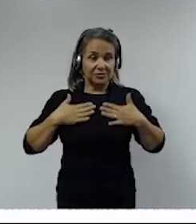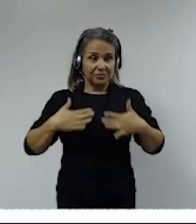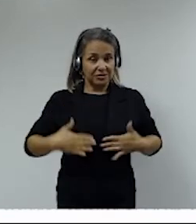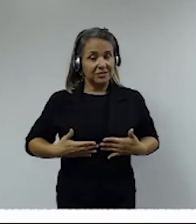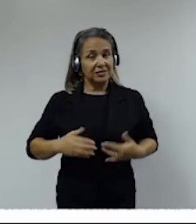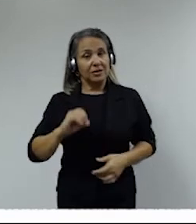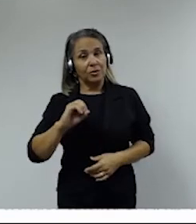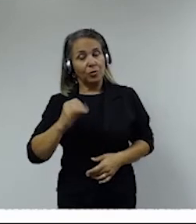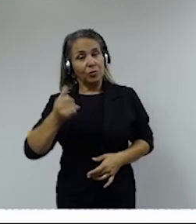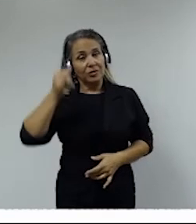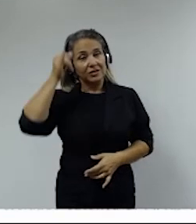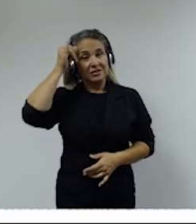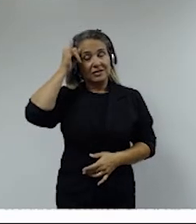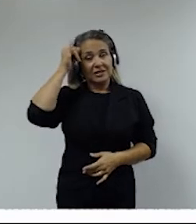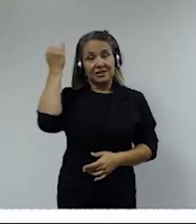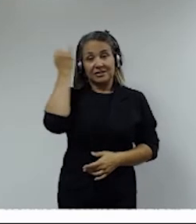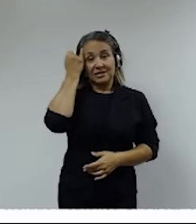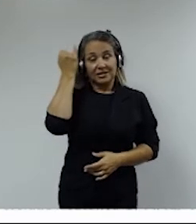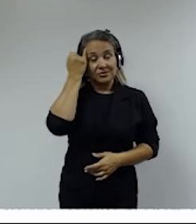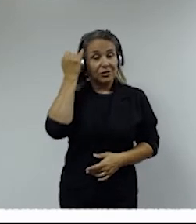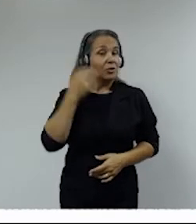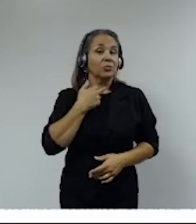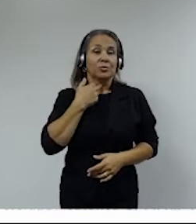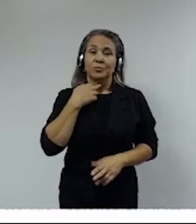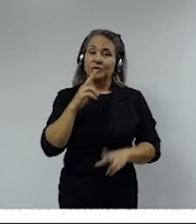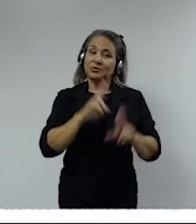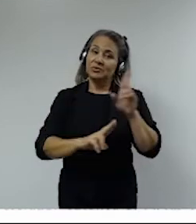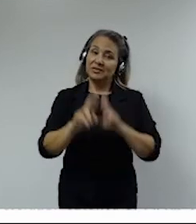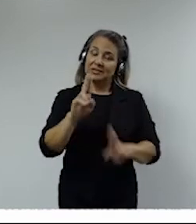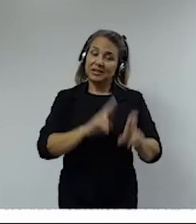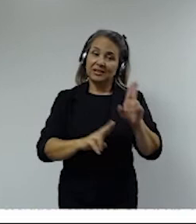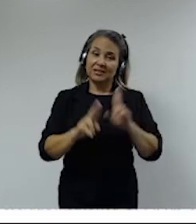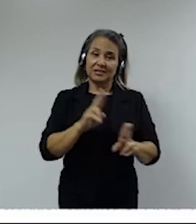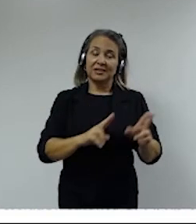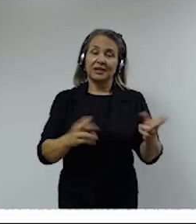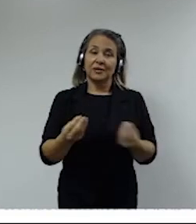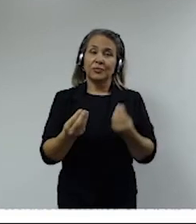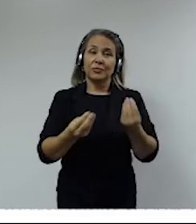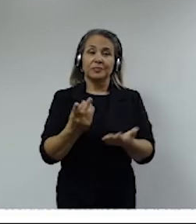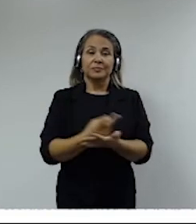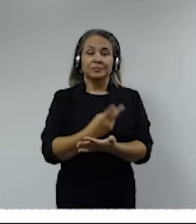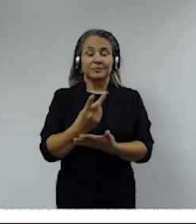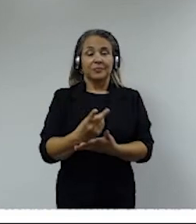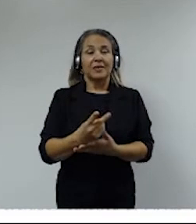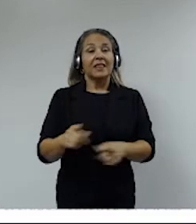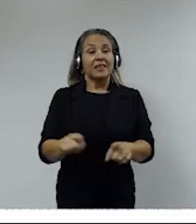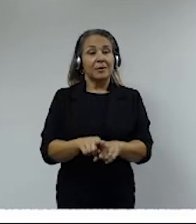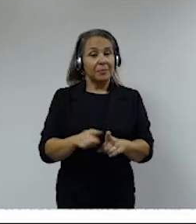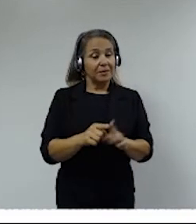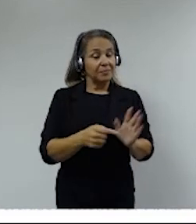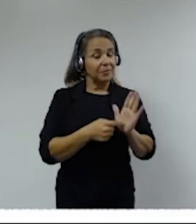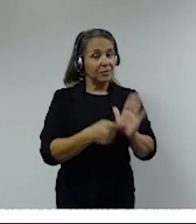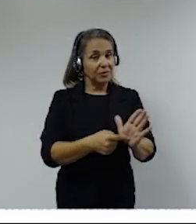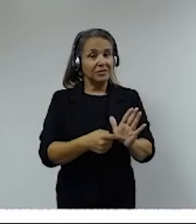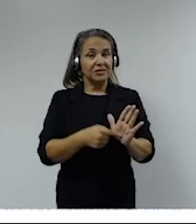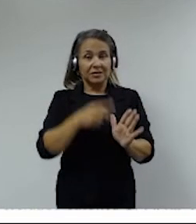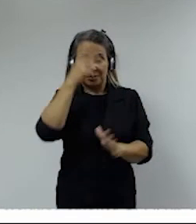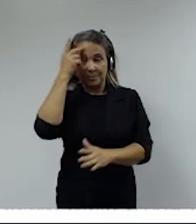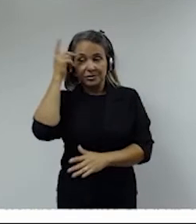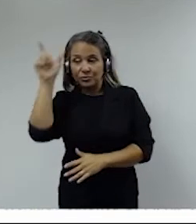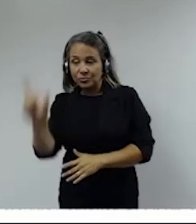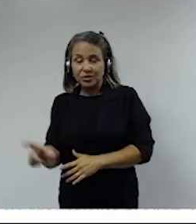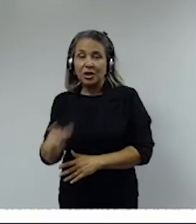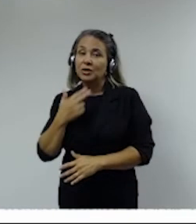ou intelectual, não deverá ser utilizado o critério de funcionalidade. Também menciona que o critério etário não poderá